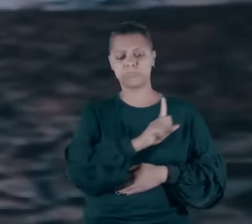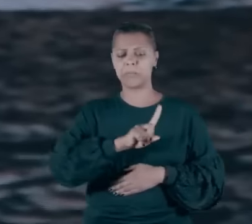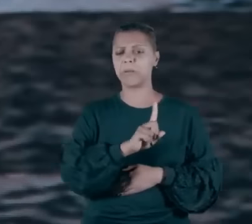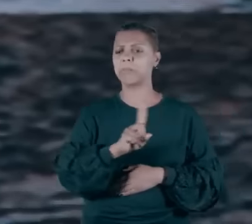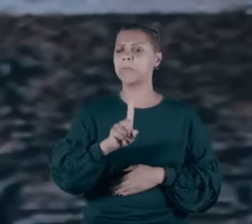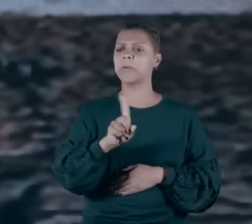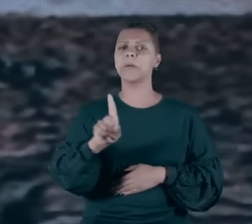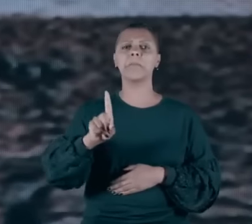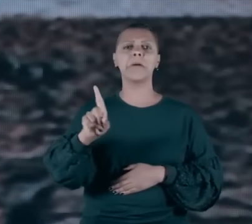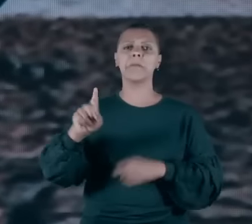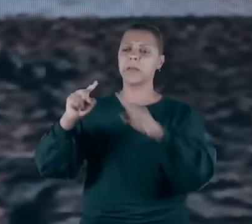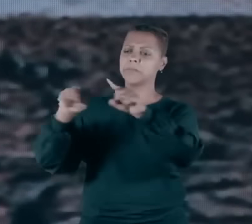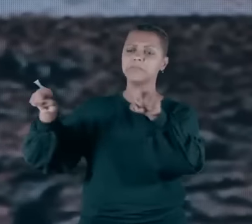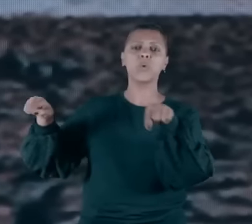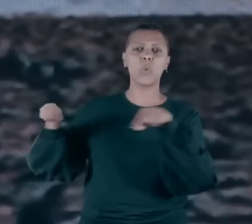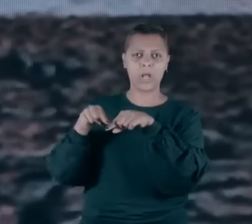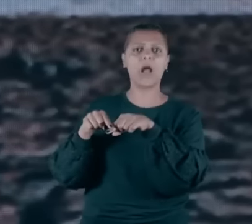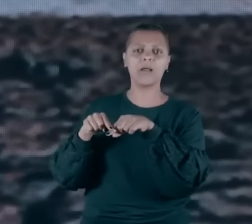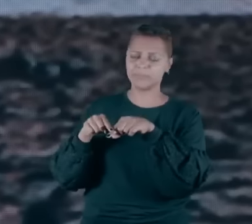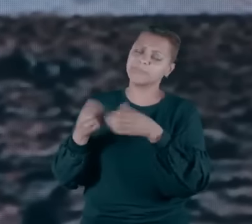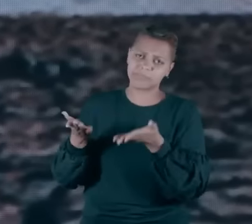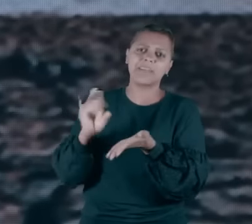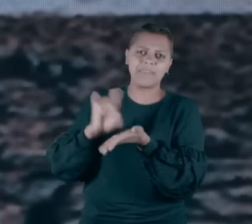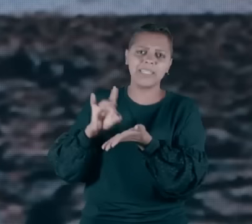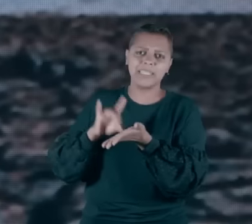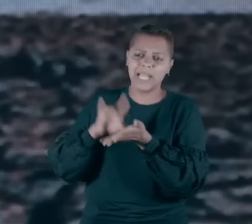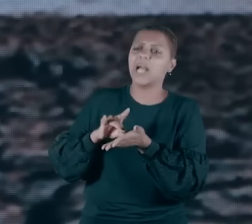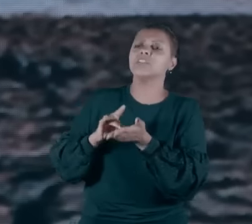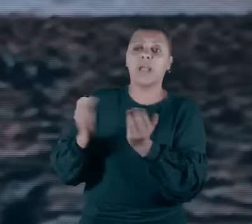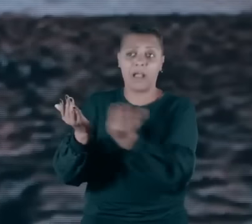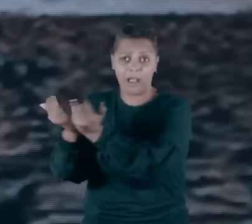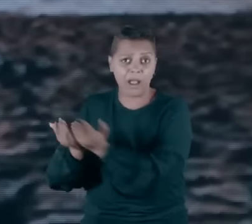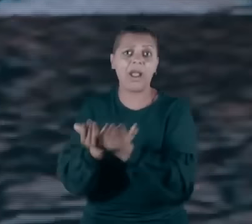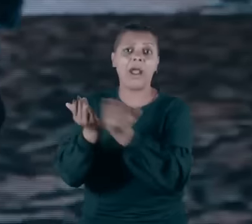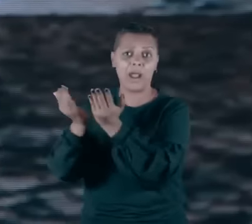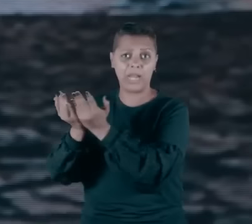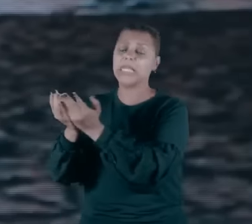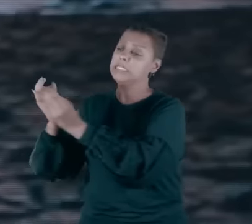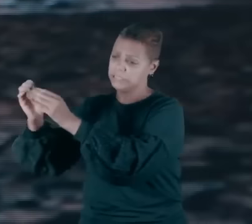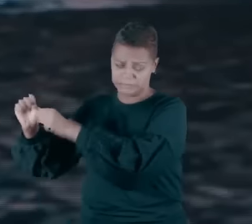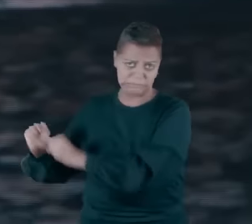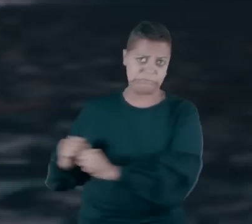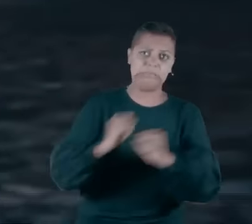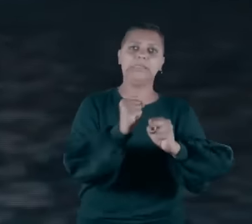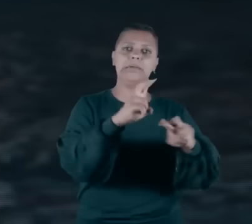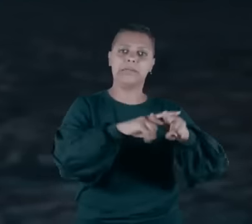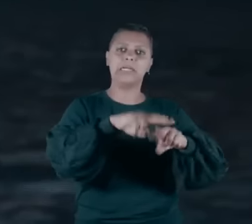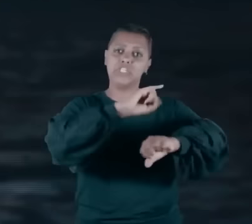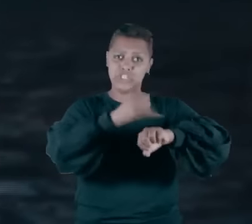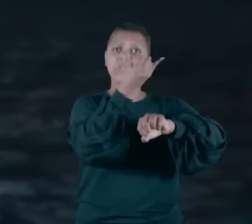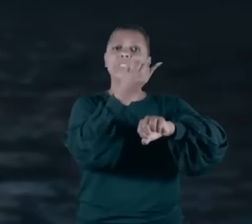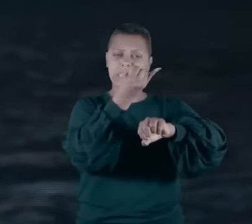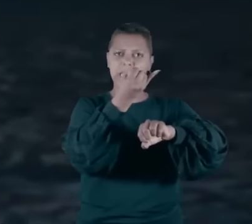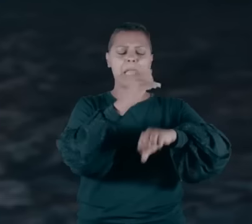levar e prender na verdade buscar cristãos que estavam lá para levar presos para Jerusalém ele tem um